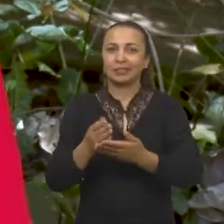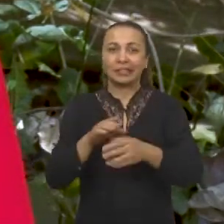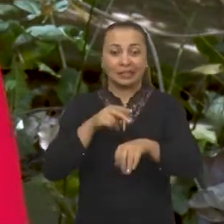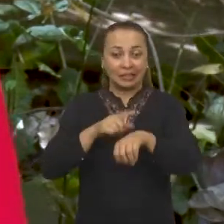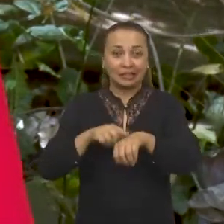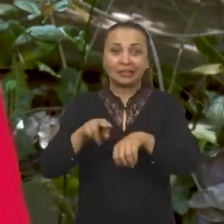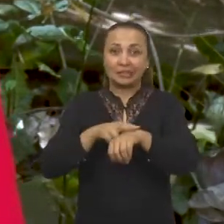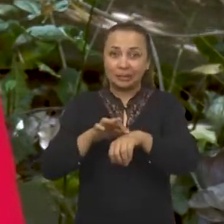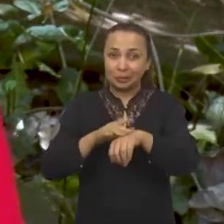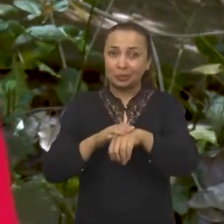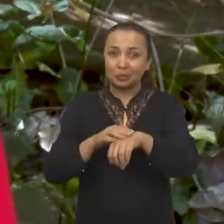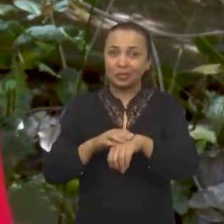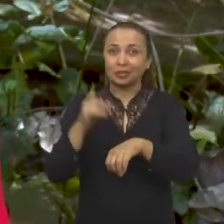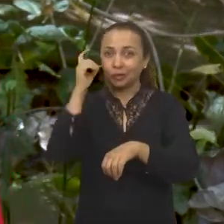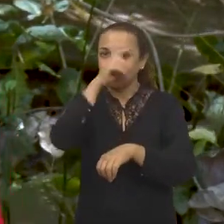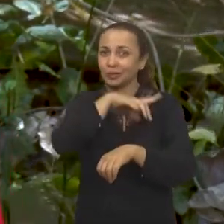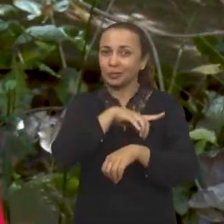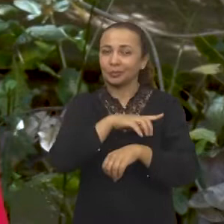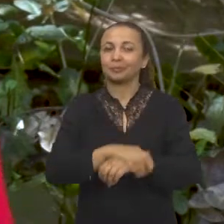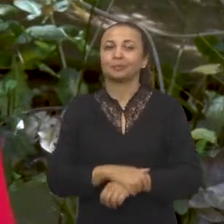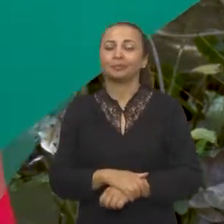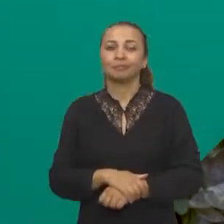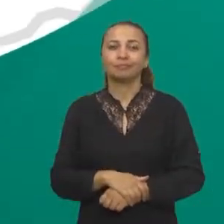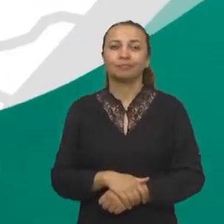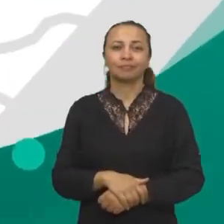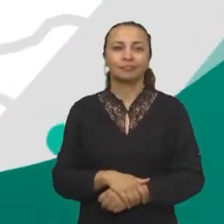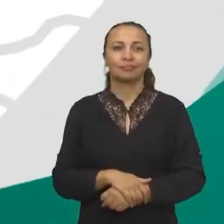ferimentos de difícil cicatrização.